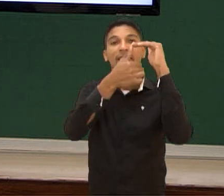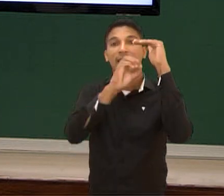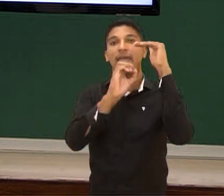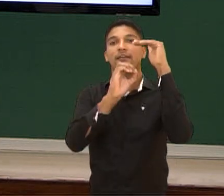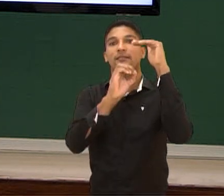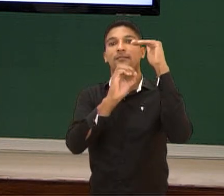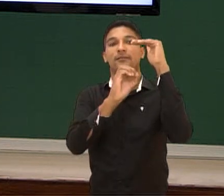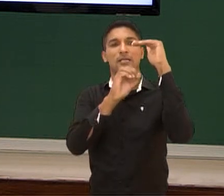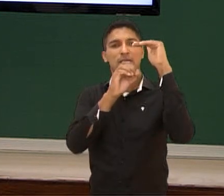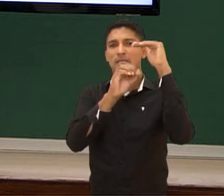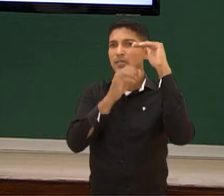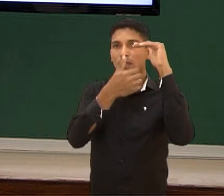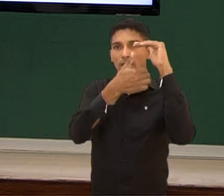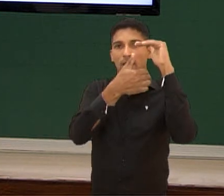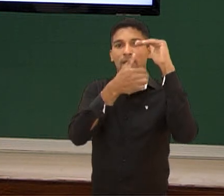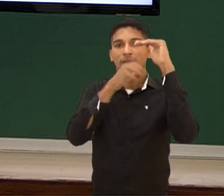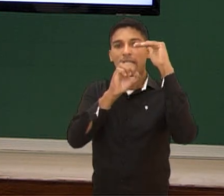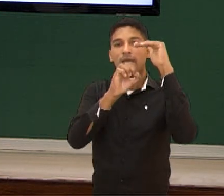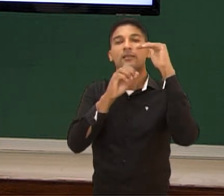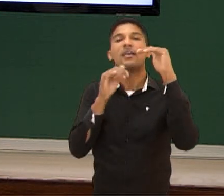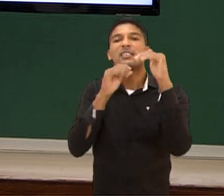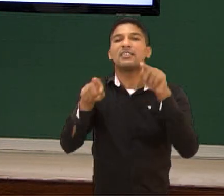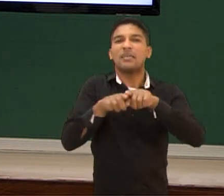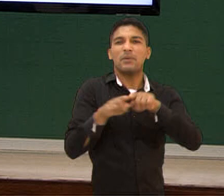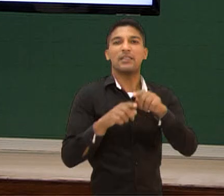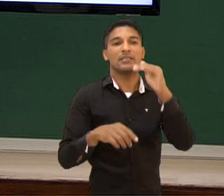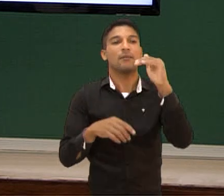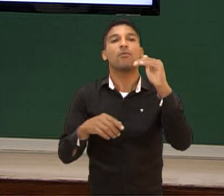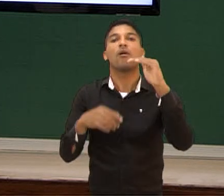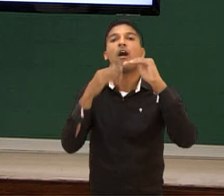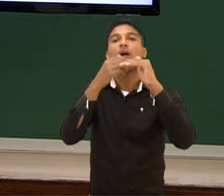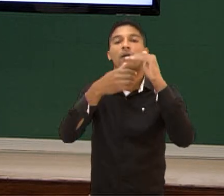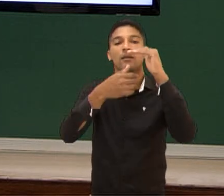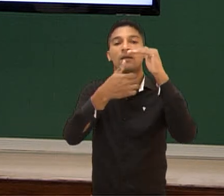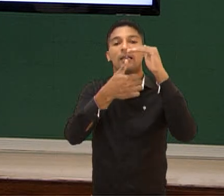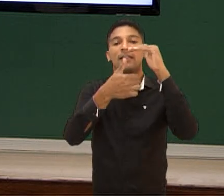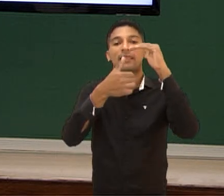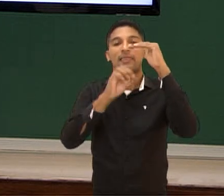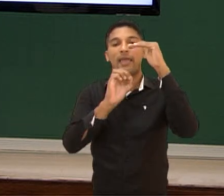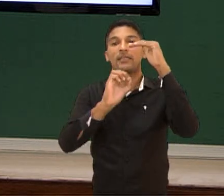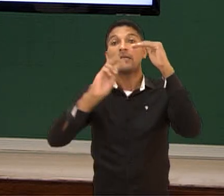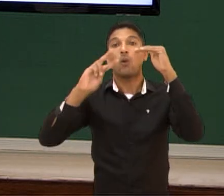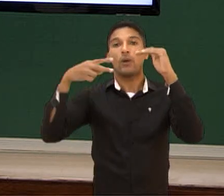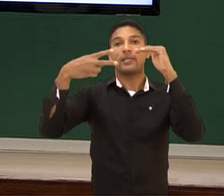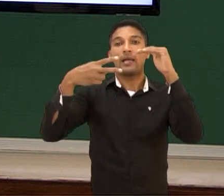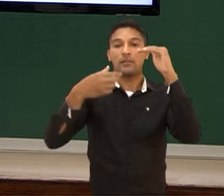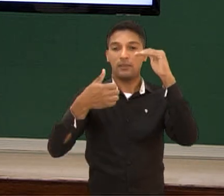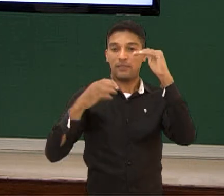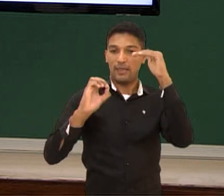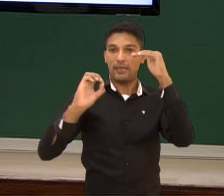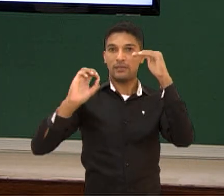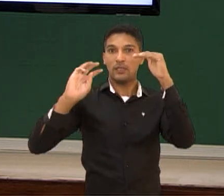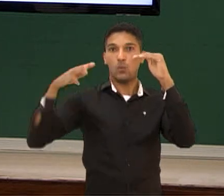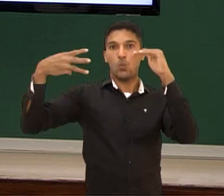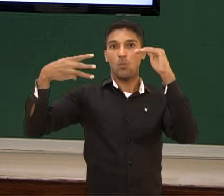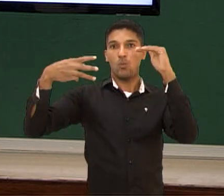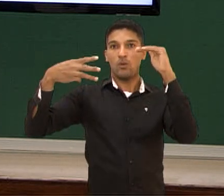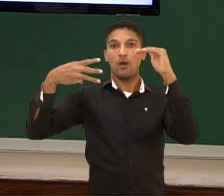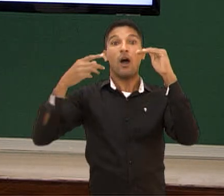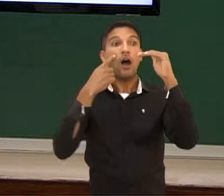vocês já conhecem. 10 ao quadrado, 10 ao cubo, né? 10 à quarta potência. Então percebam aqui